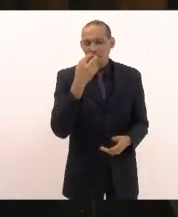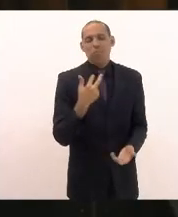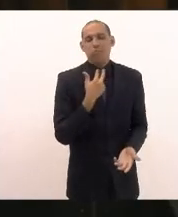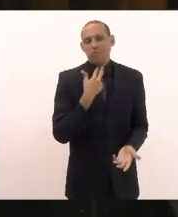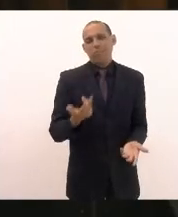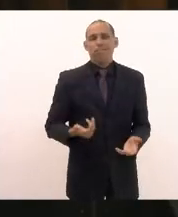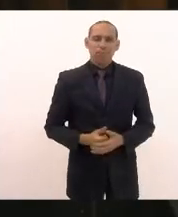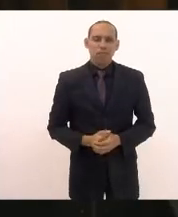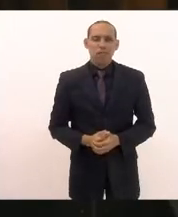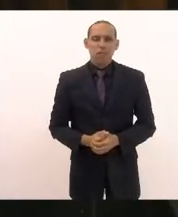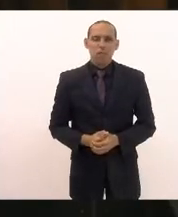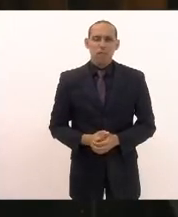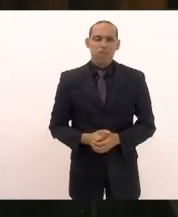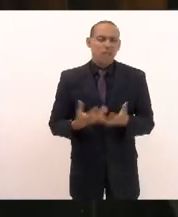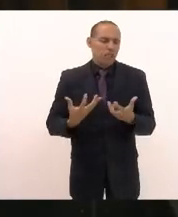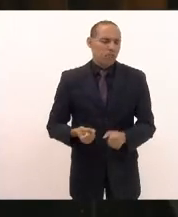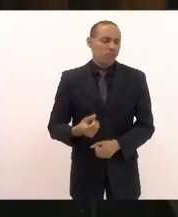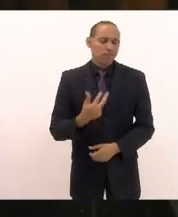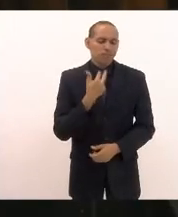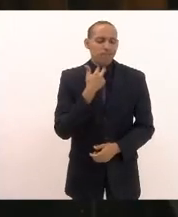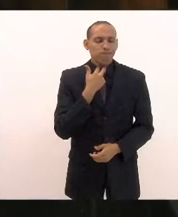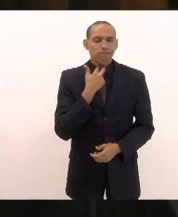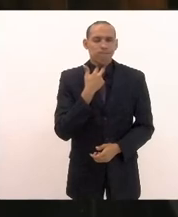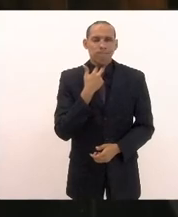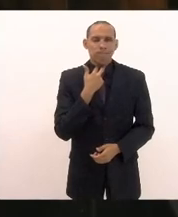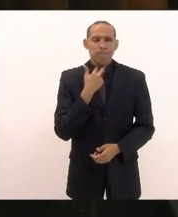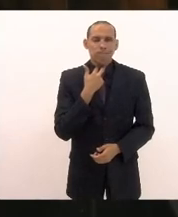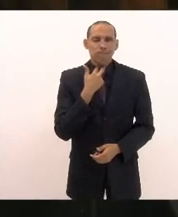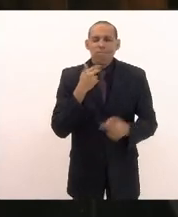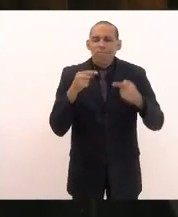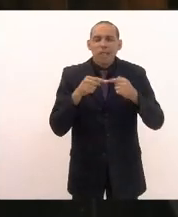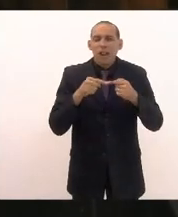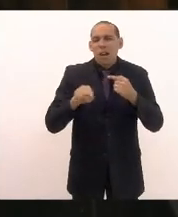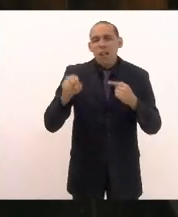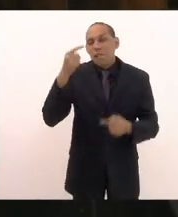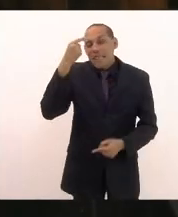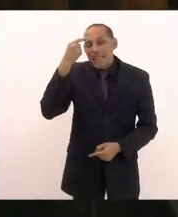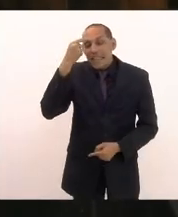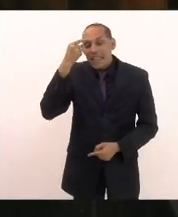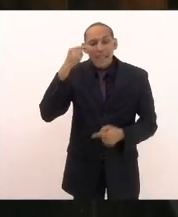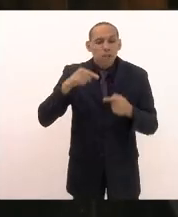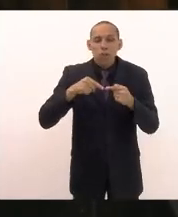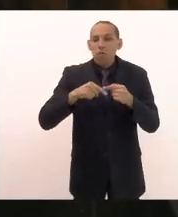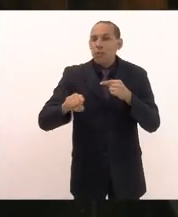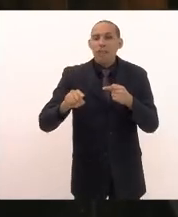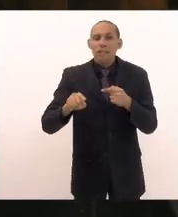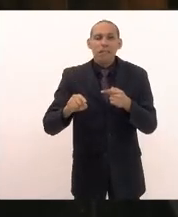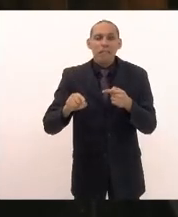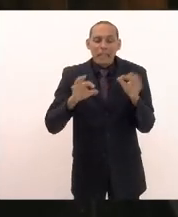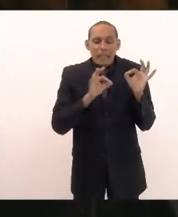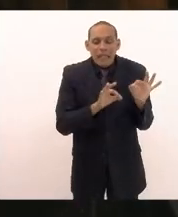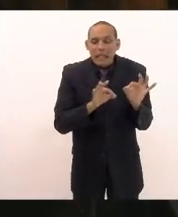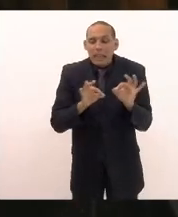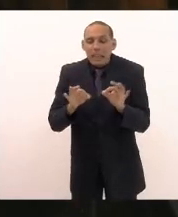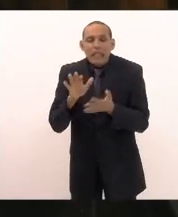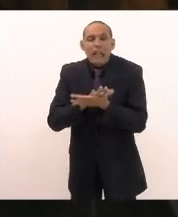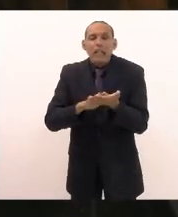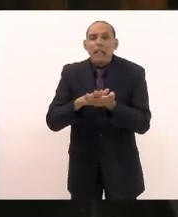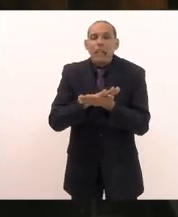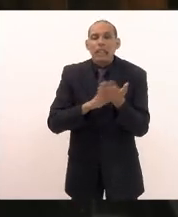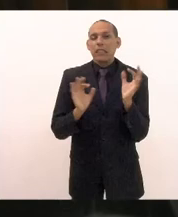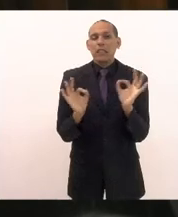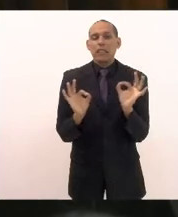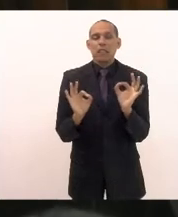Não podemos aceitar isso. Não há razoabilidade. Não há nenhuma razoabilidade nas decisões